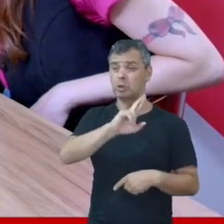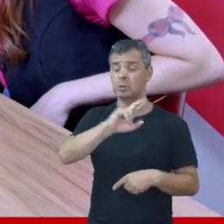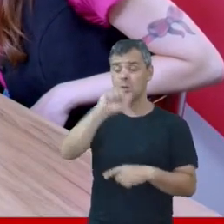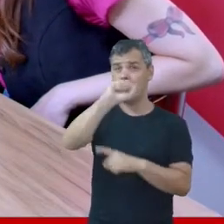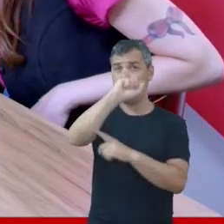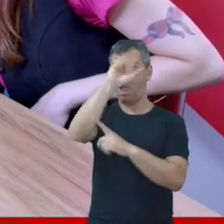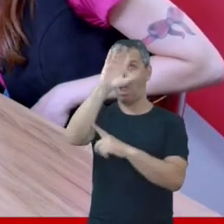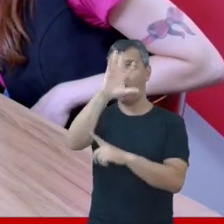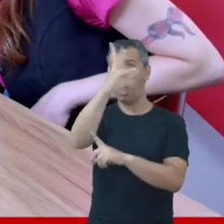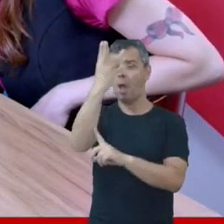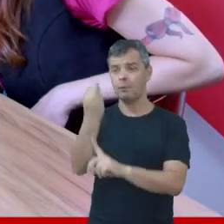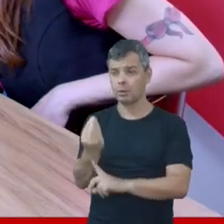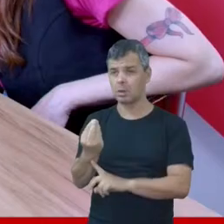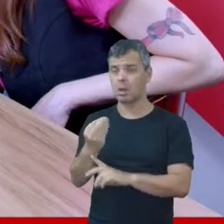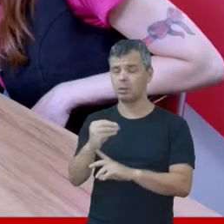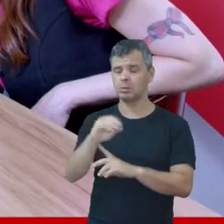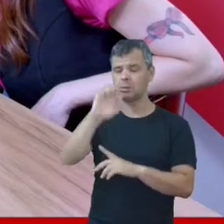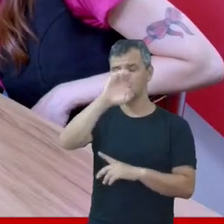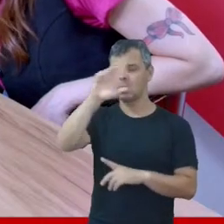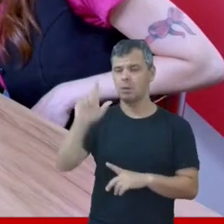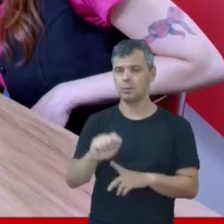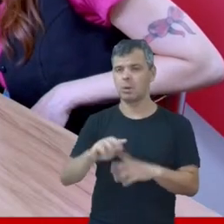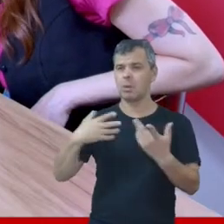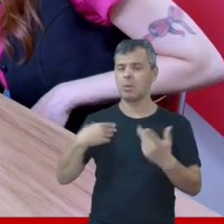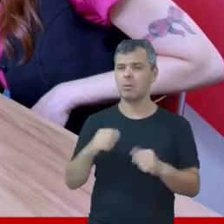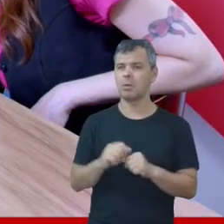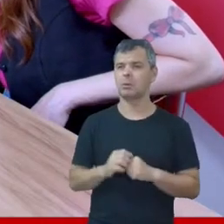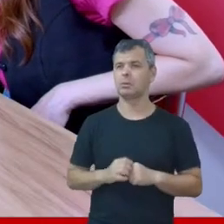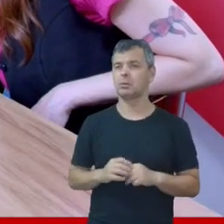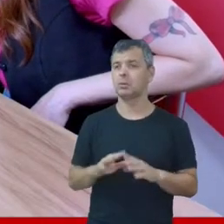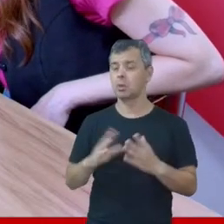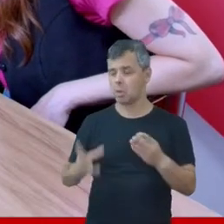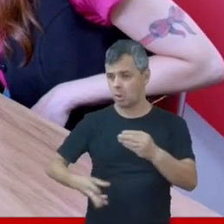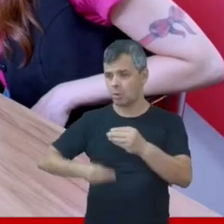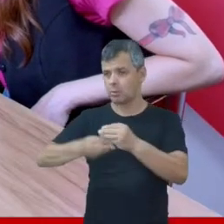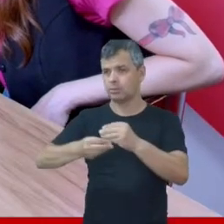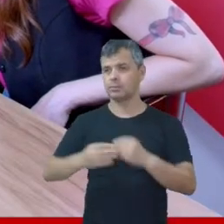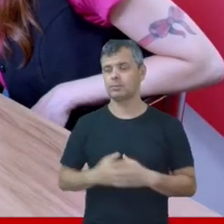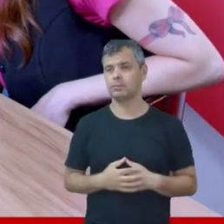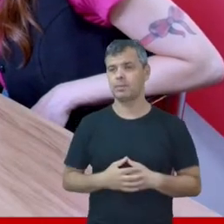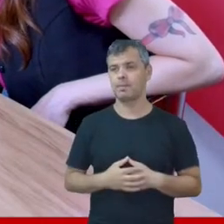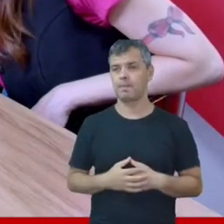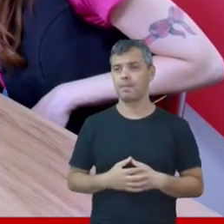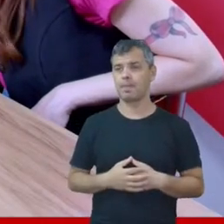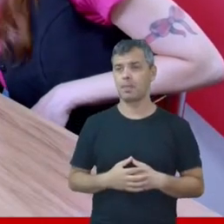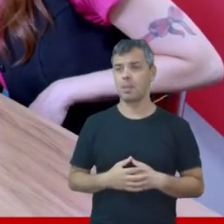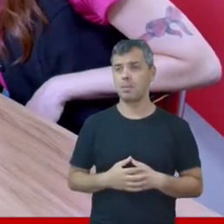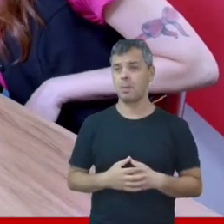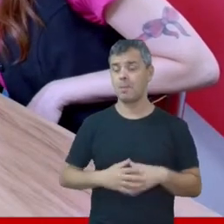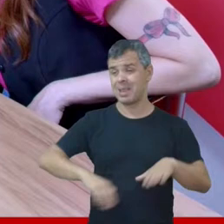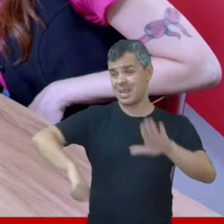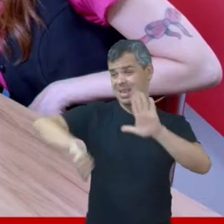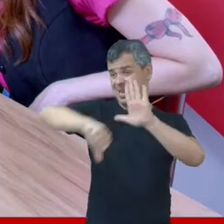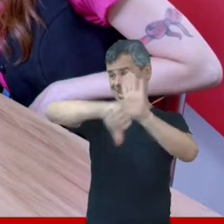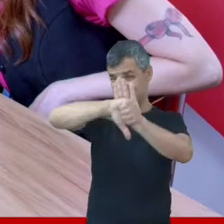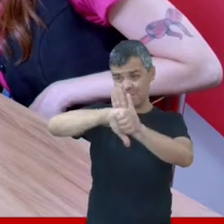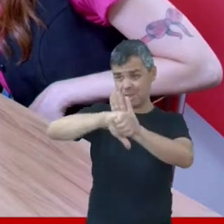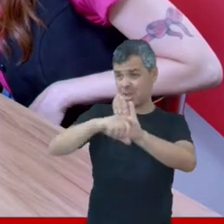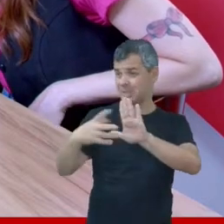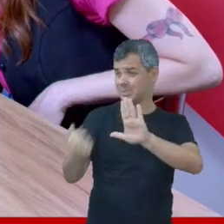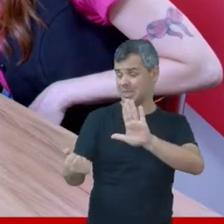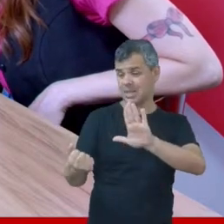estão diretamente casados um ao outro, né? Diretamente interligados. E para os crimes de intolerância